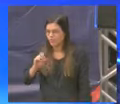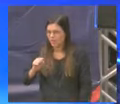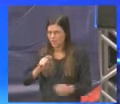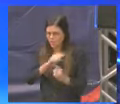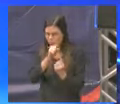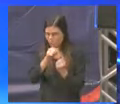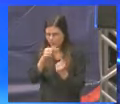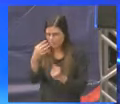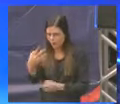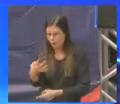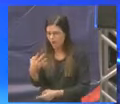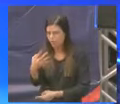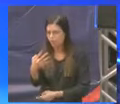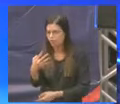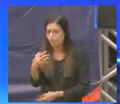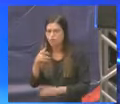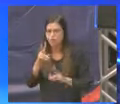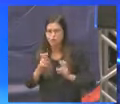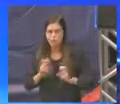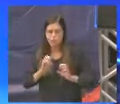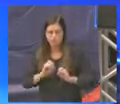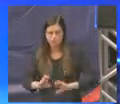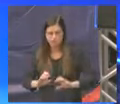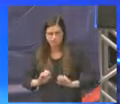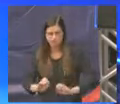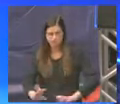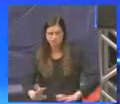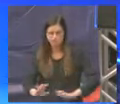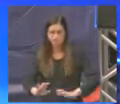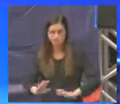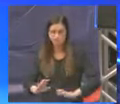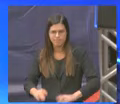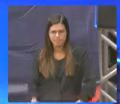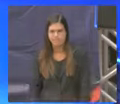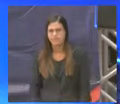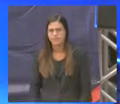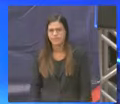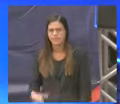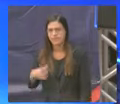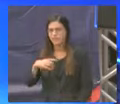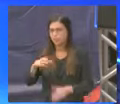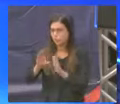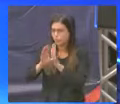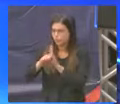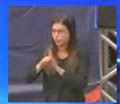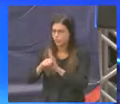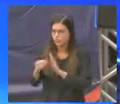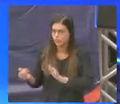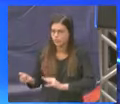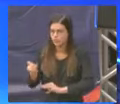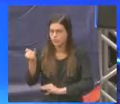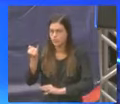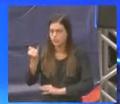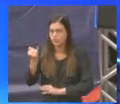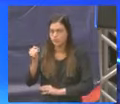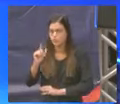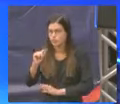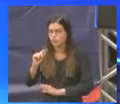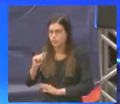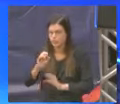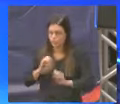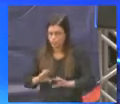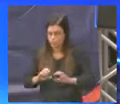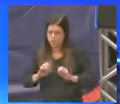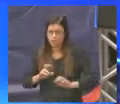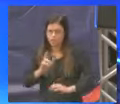falado aqui. Educação, educação, educação. E tem um conceito fundamental, o conceito do lifelong learning. A